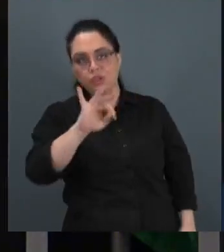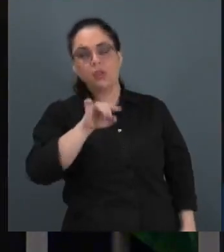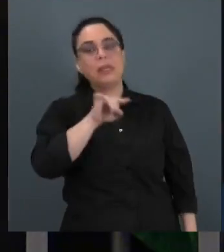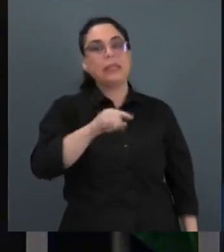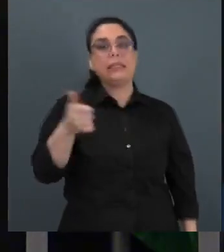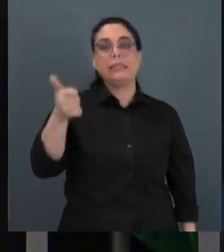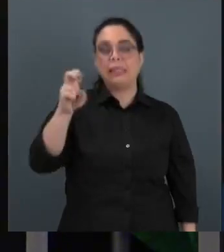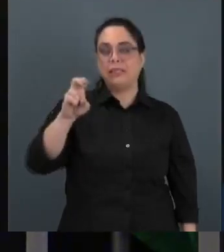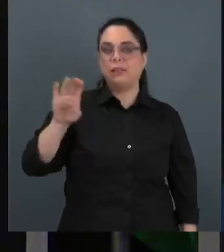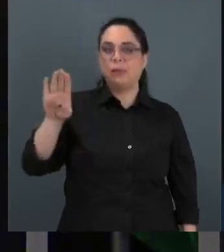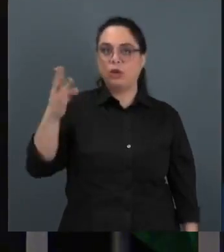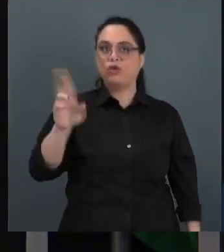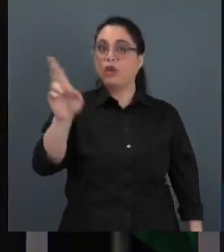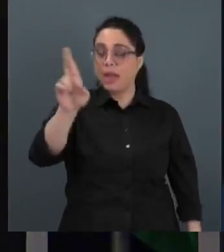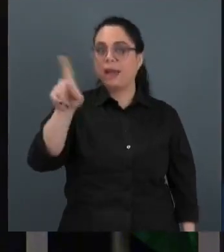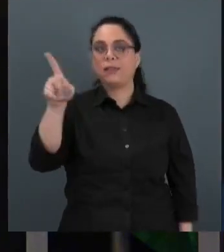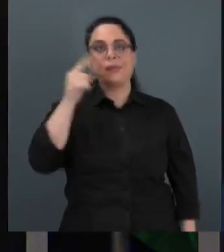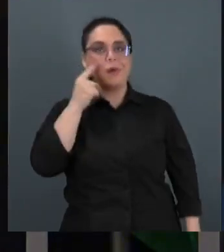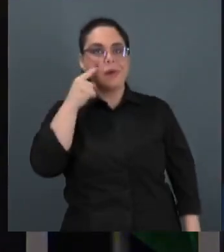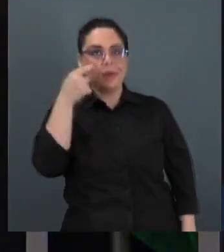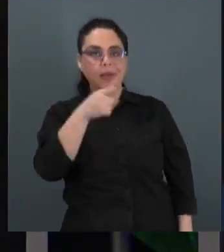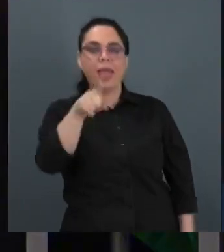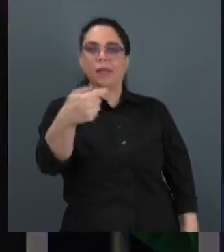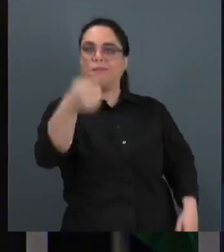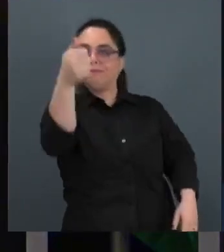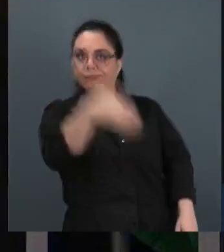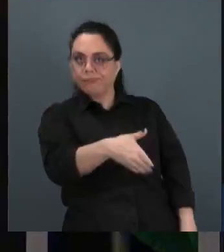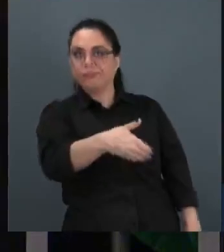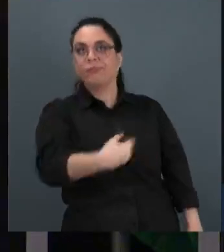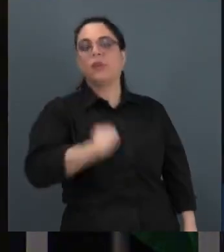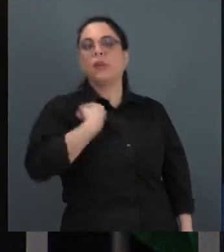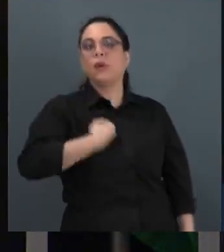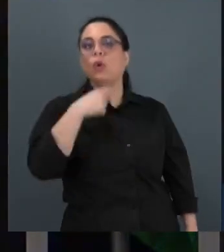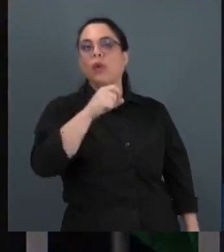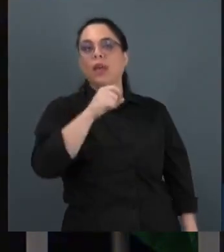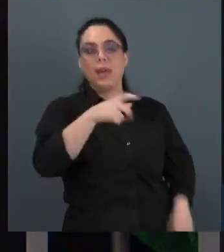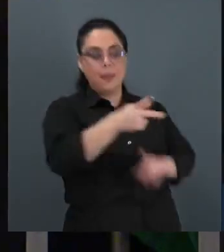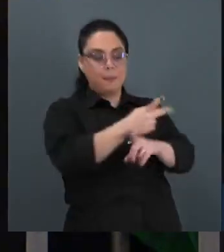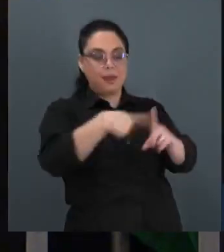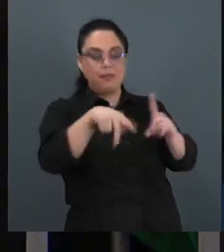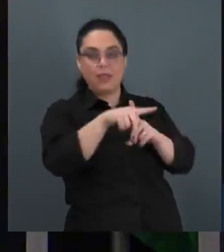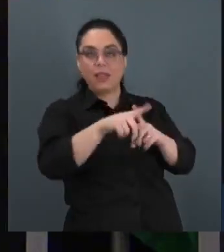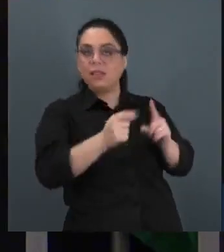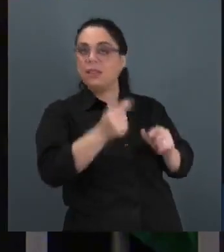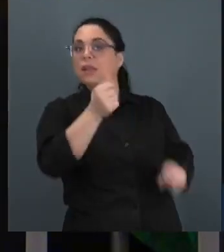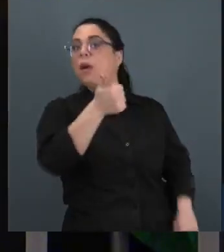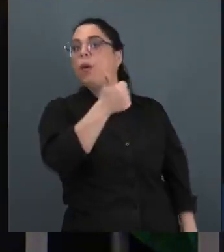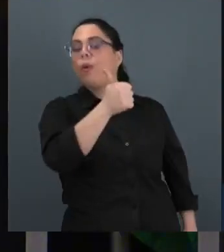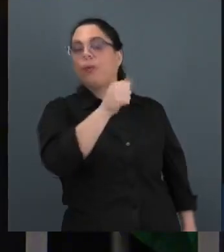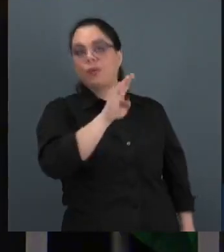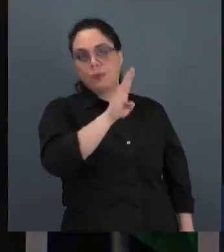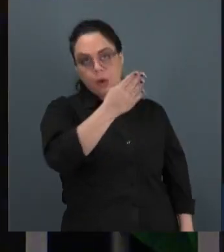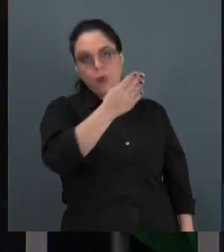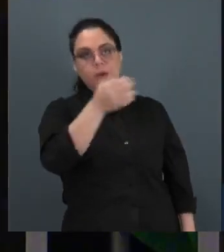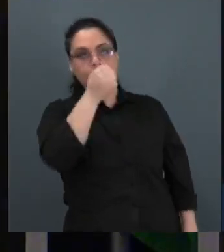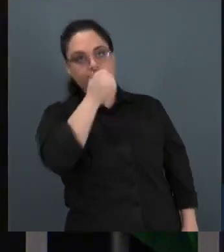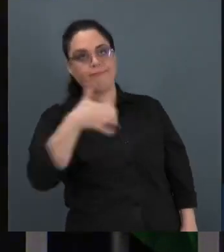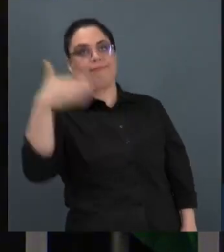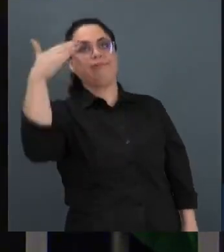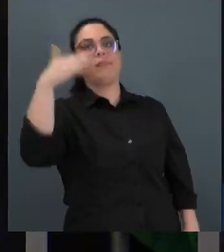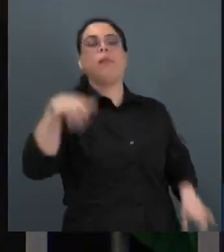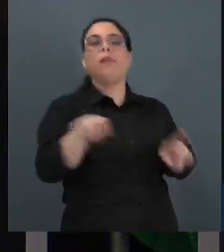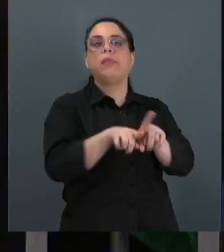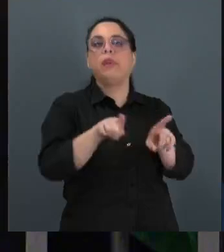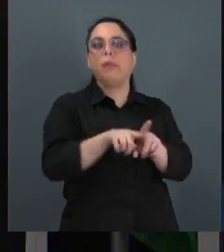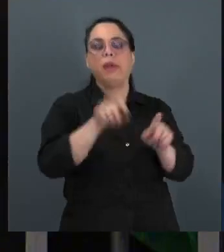patuscada. Eles estão subestimando, por exemplo, a Previdência em quase 11 bilhões. Eles estão